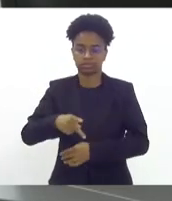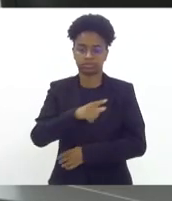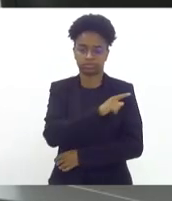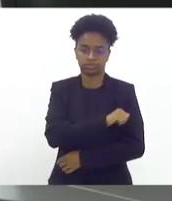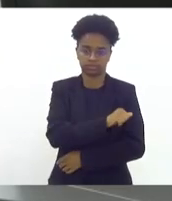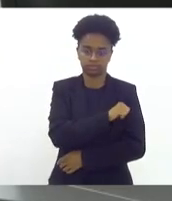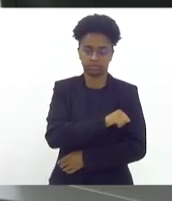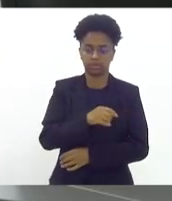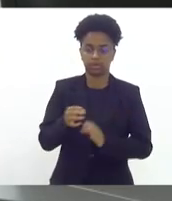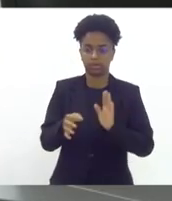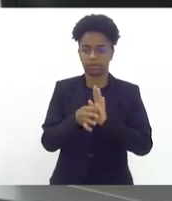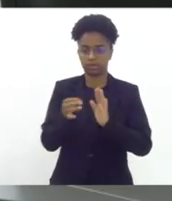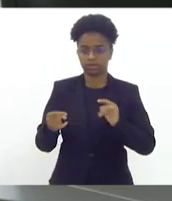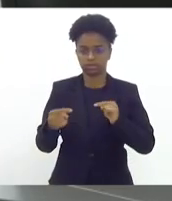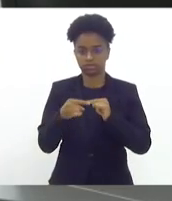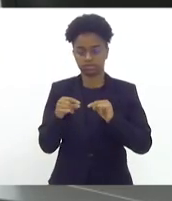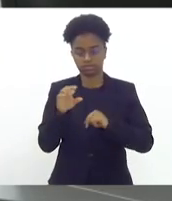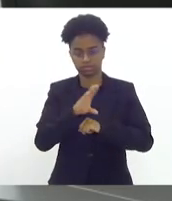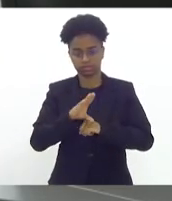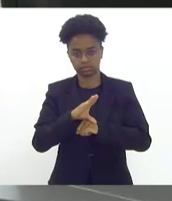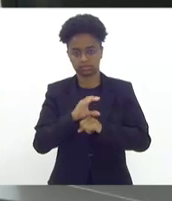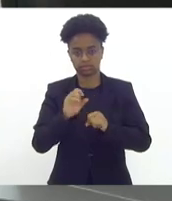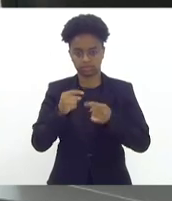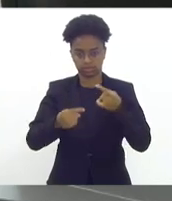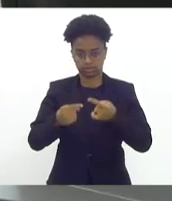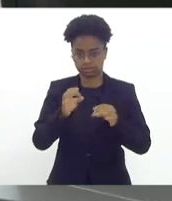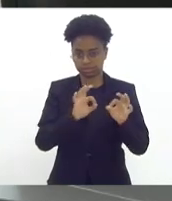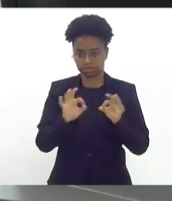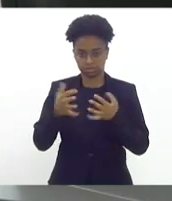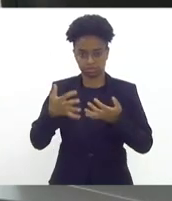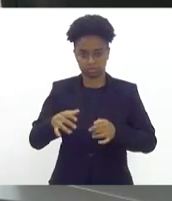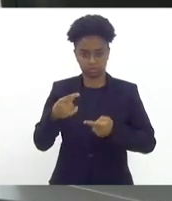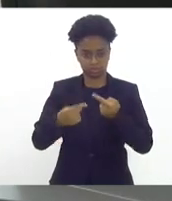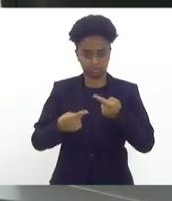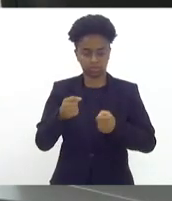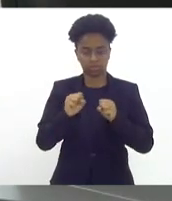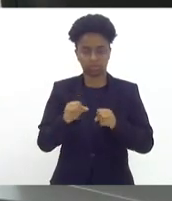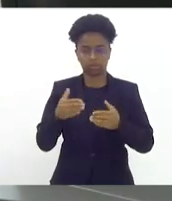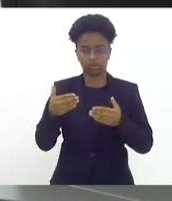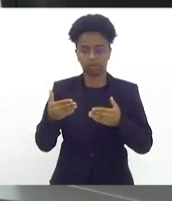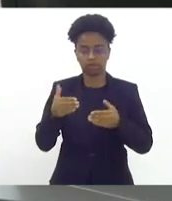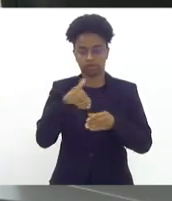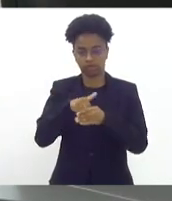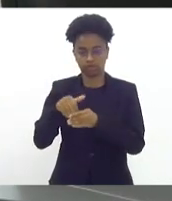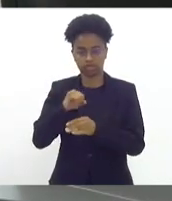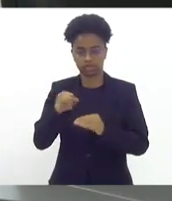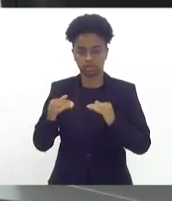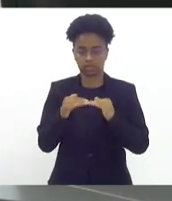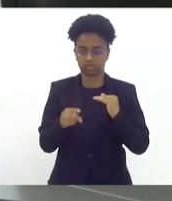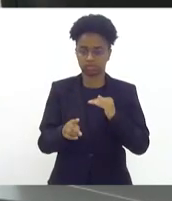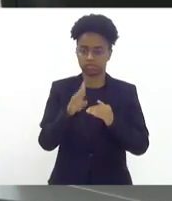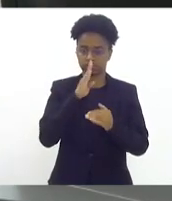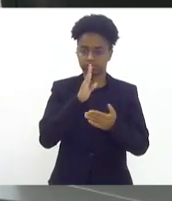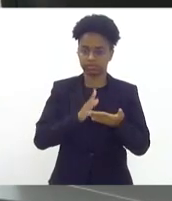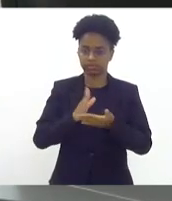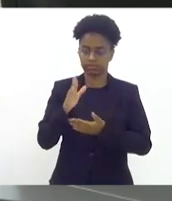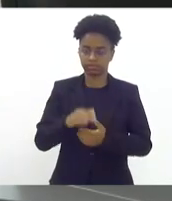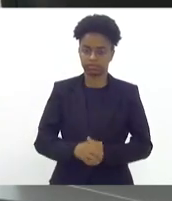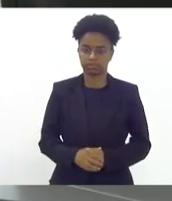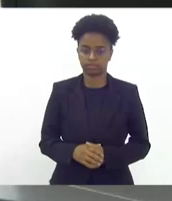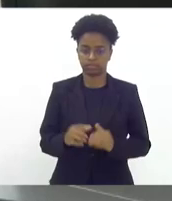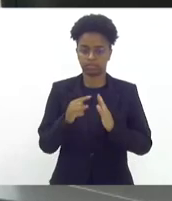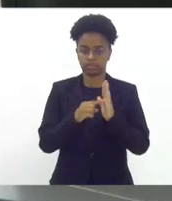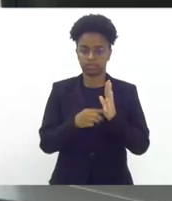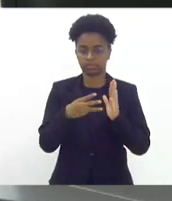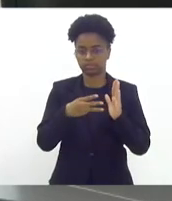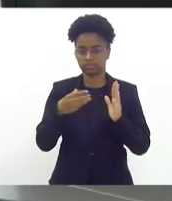constitucionalidade. Em discussão, não havendo quem queira discutir, em votação, os senhores que aprovam, permaneçam como estão, aprovado. 32